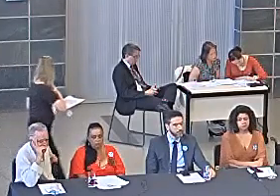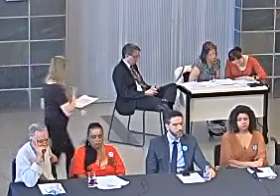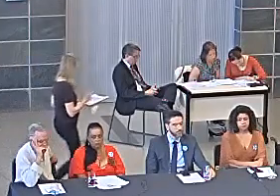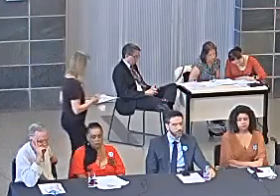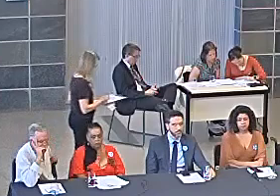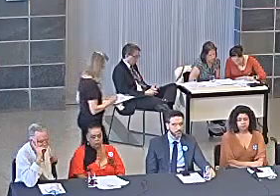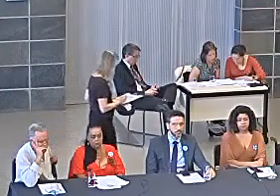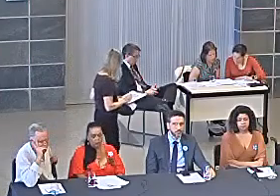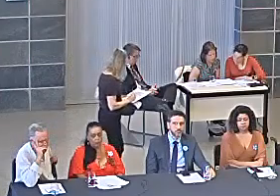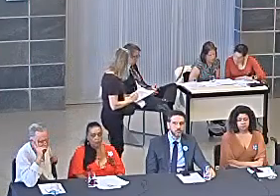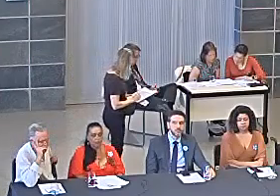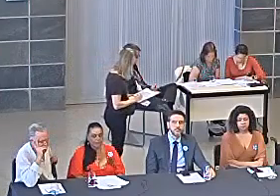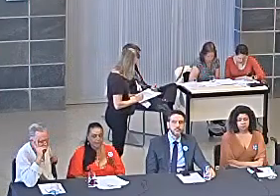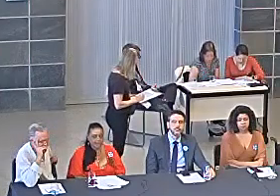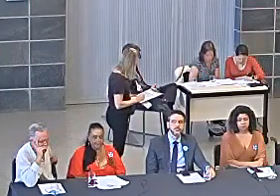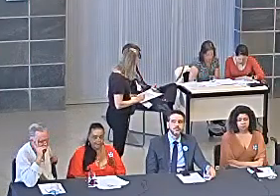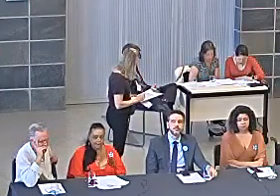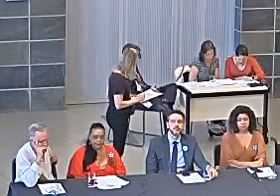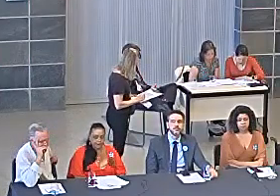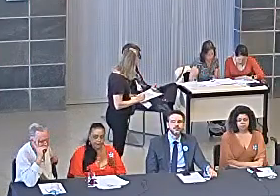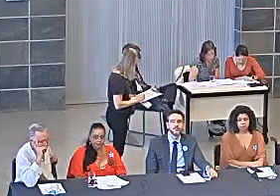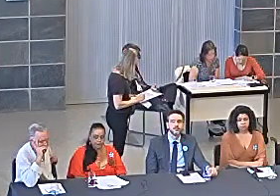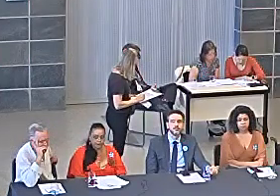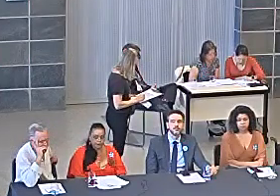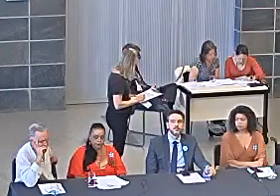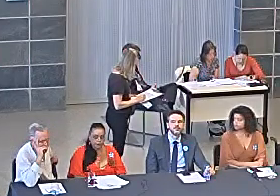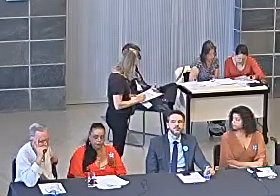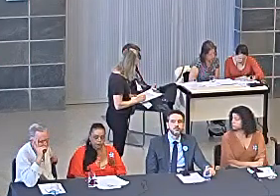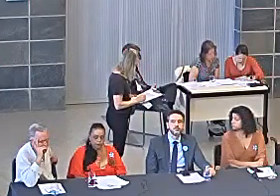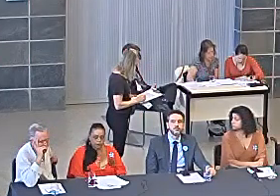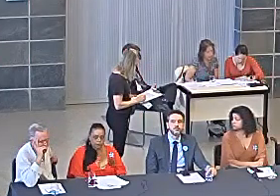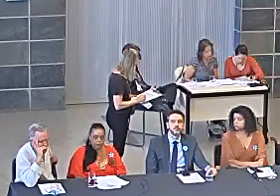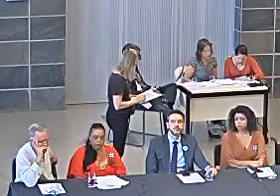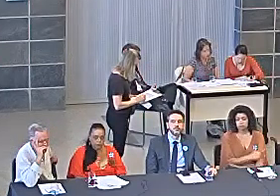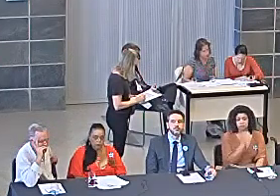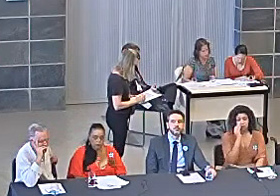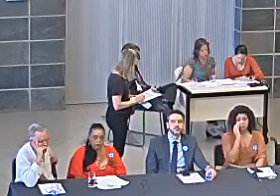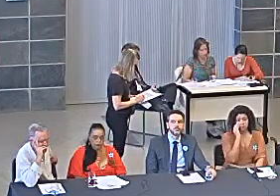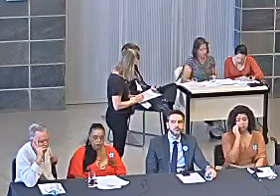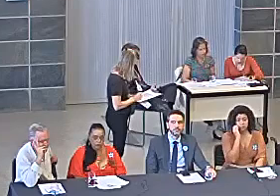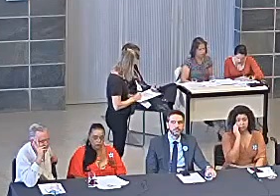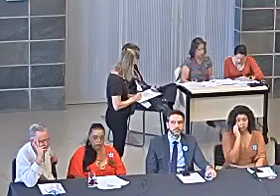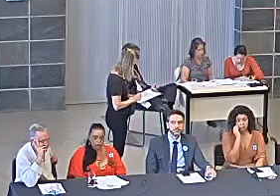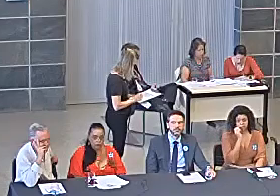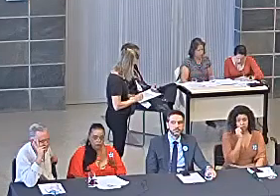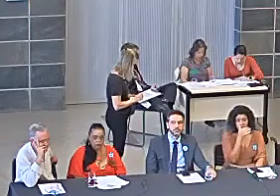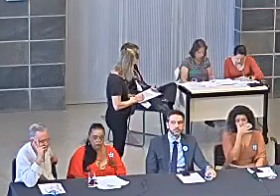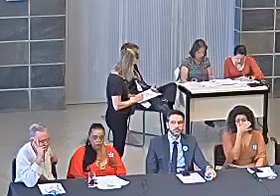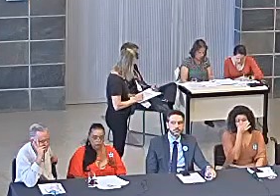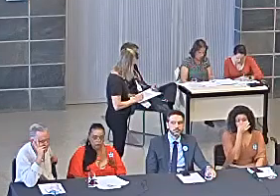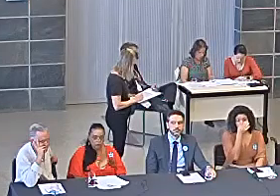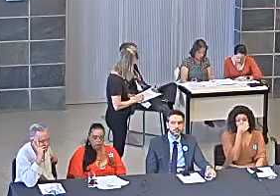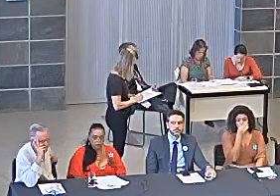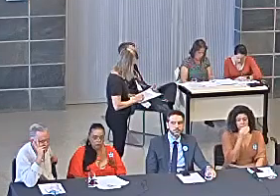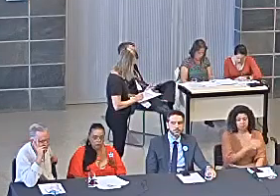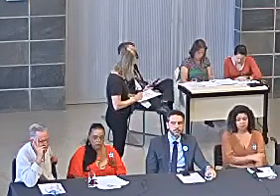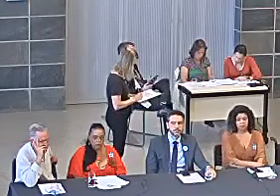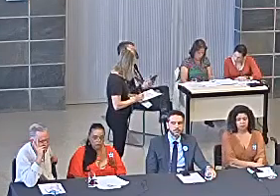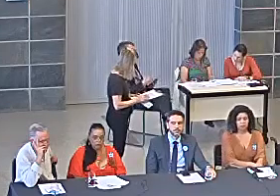vezes superior à própria deficiência, que lhes reserva um conflituoso cenário de